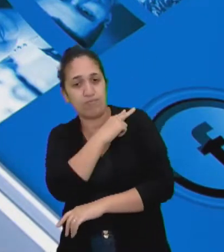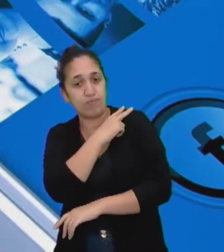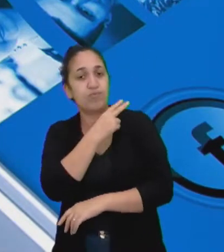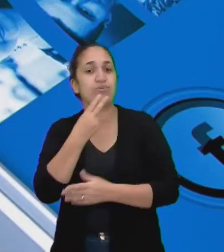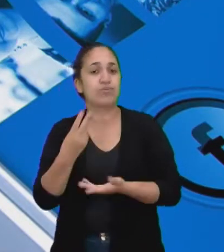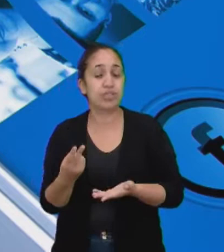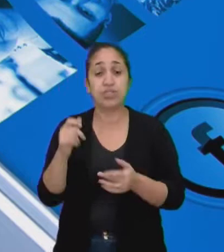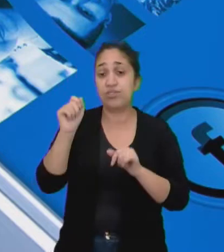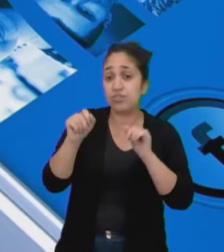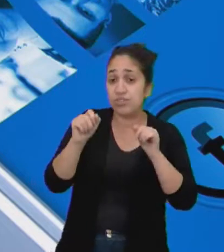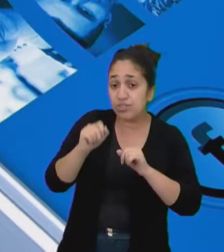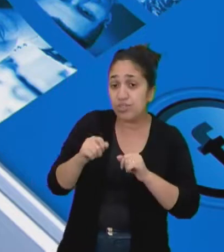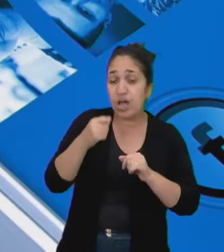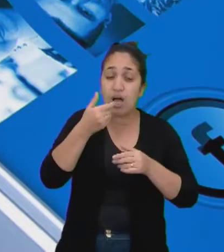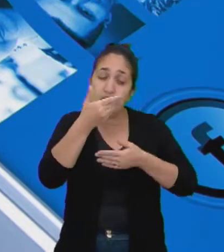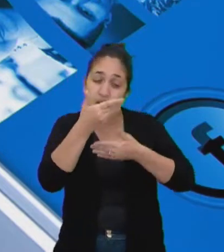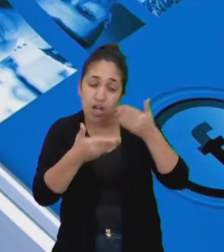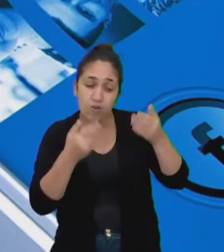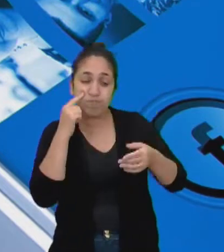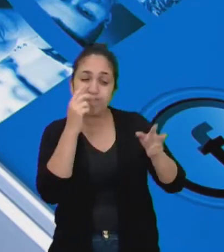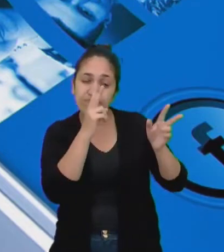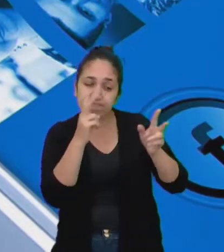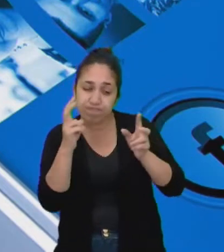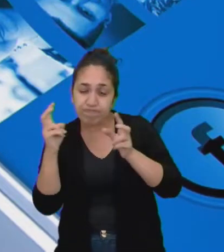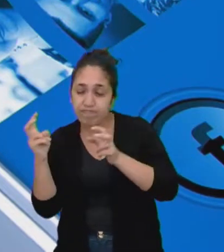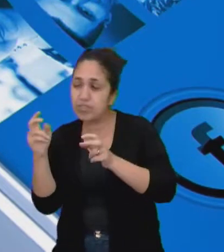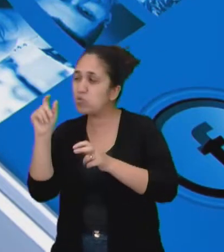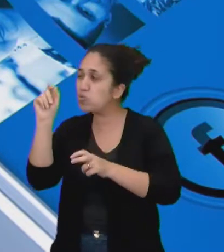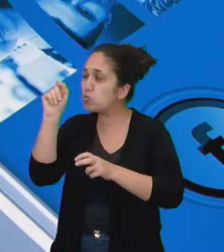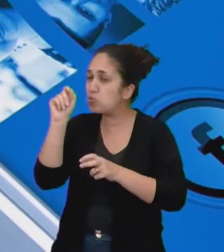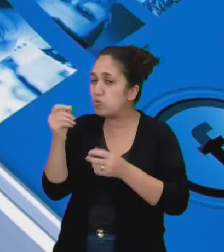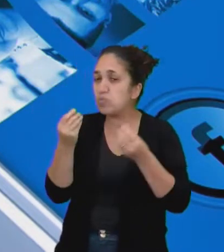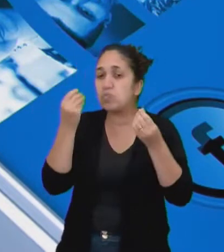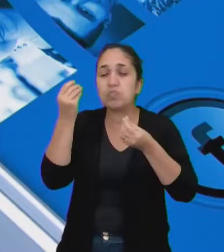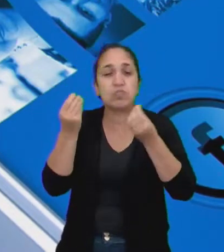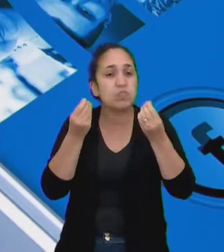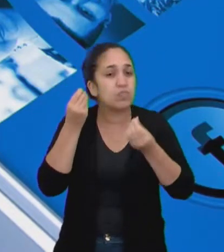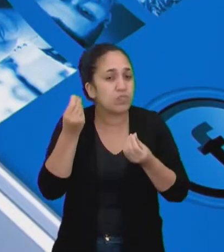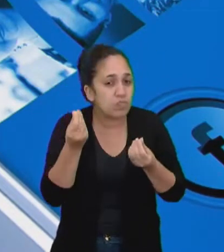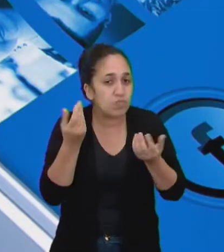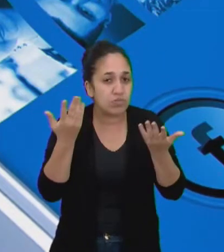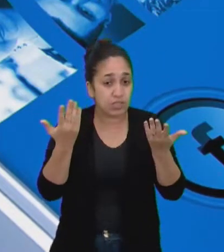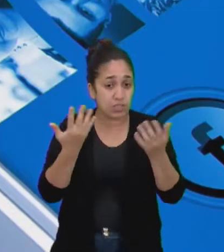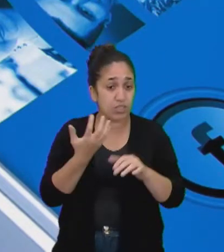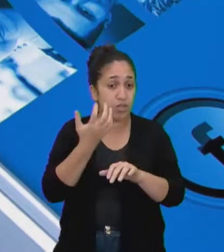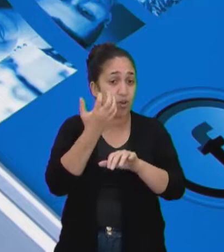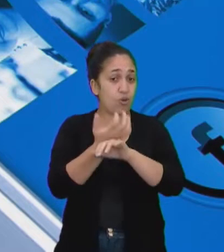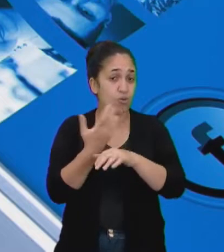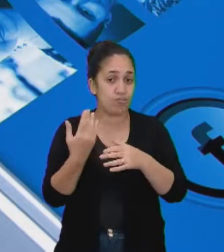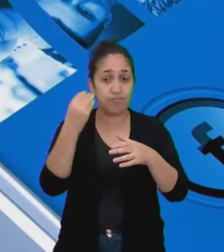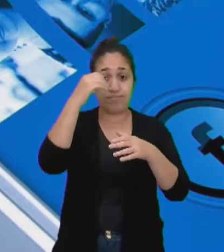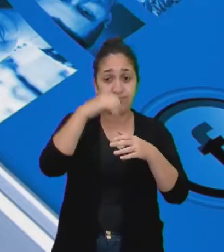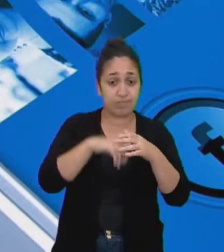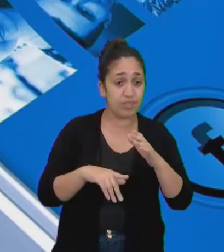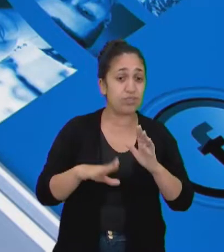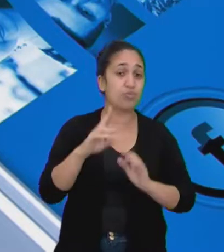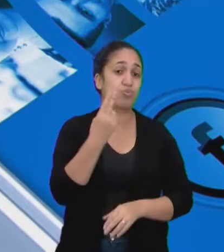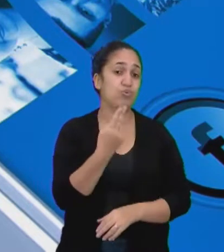está ali conversando, percebendo do que fala, do que se trata esse componente dentro dessa unidade